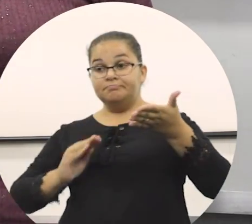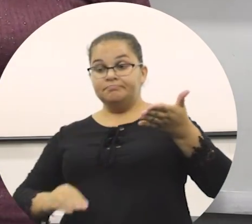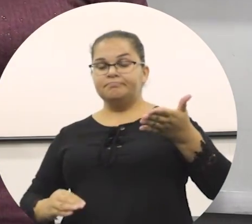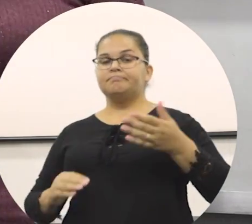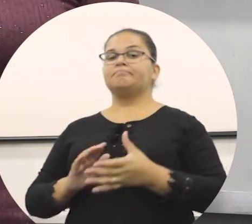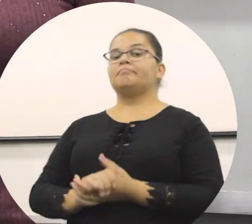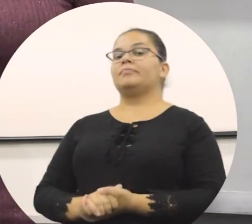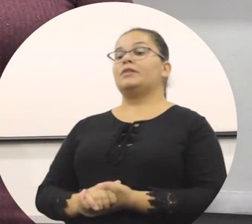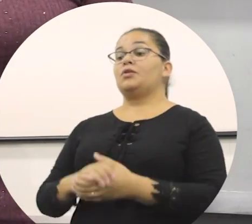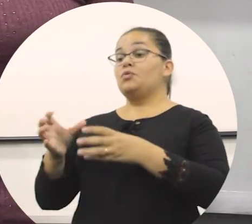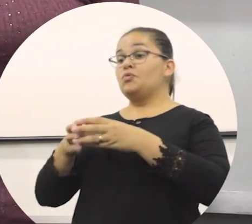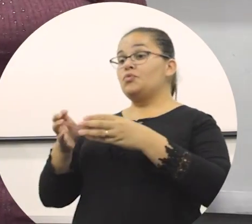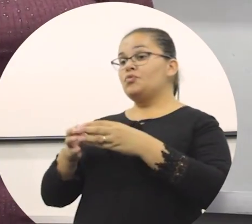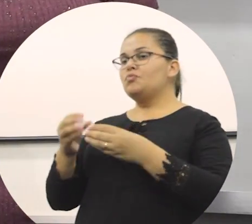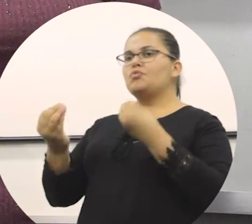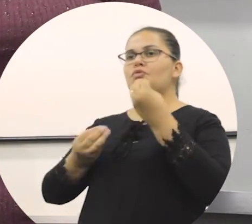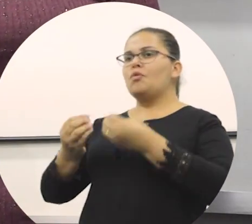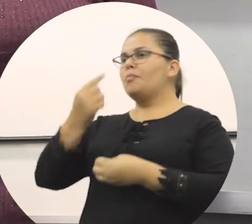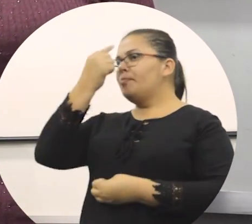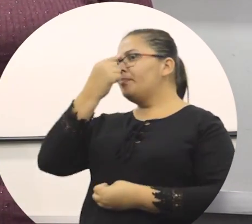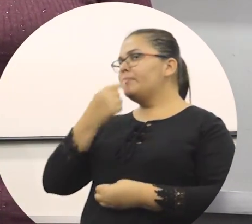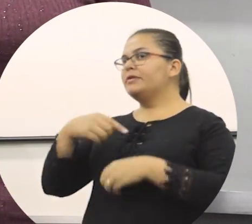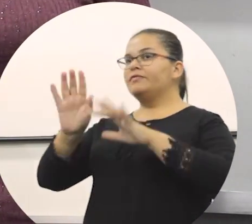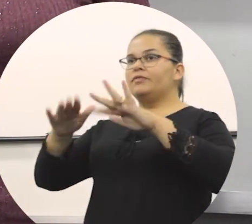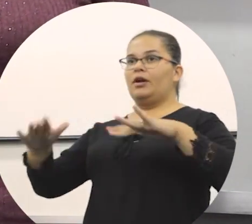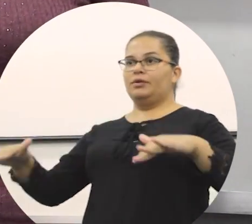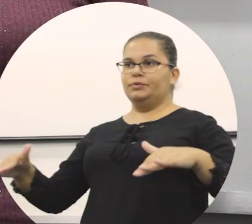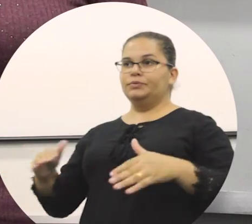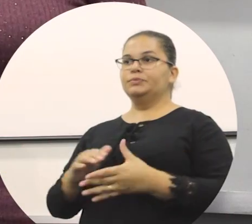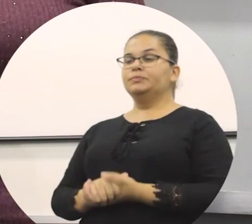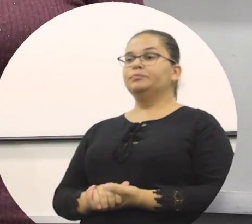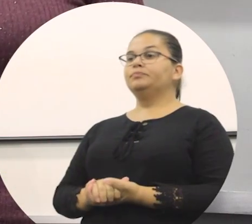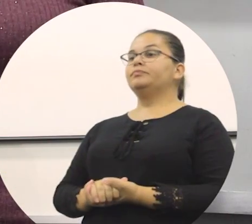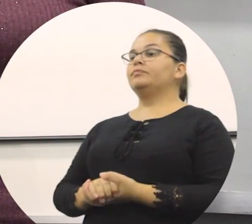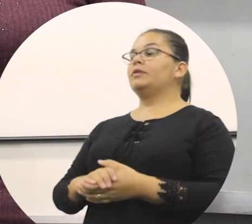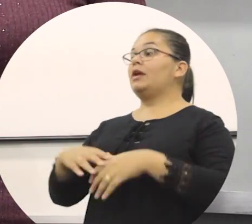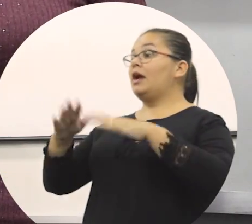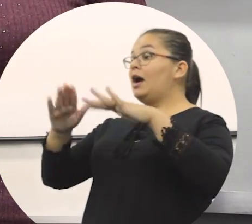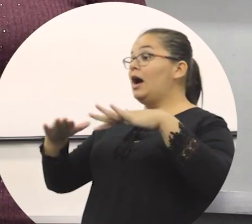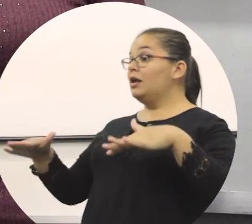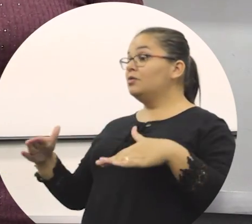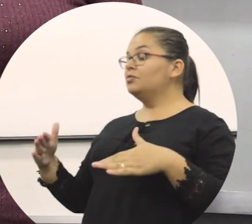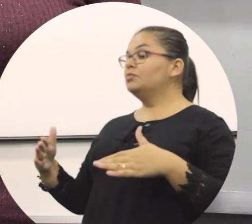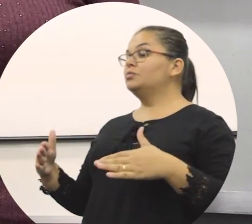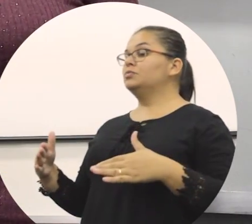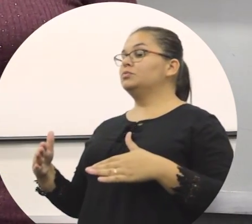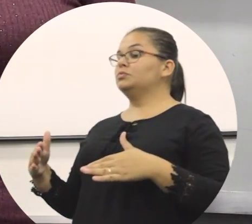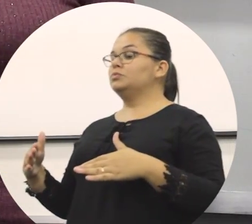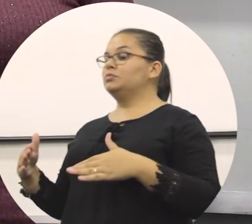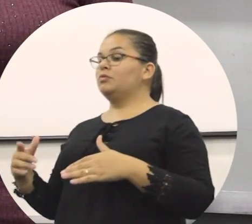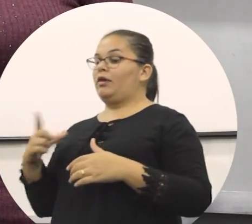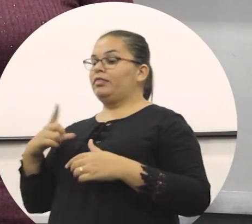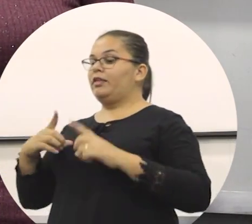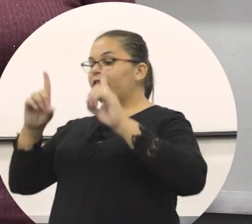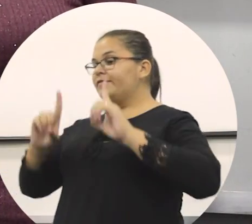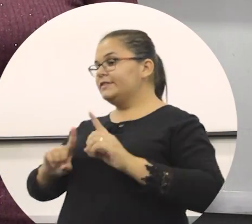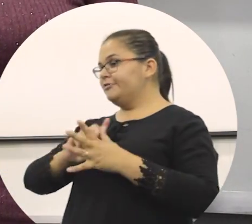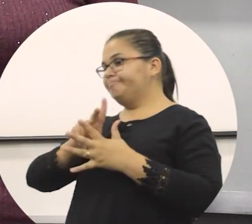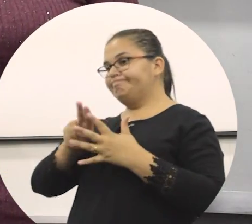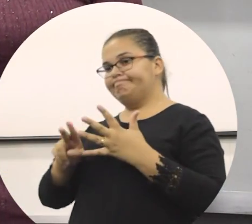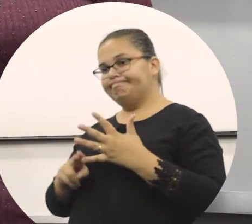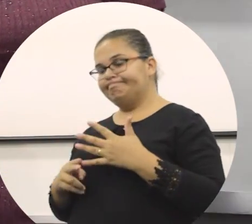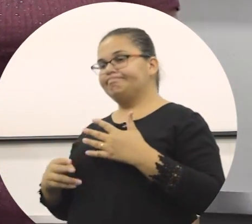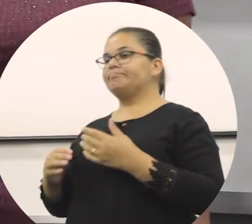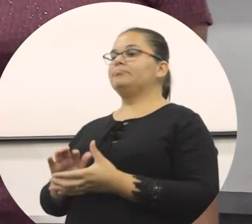no nosso grupo, o perfil de aluno, de estudante, o aluno que nós temos hoje com múltipla